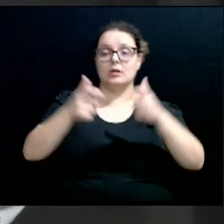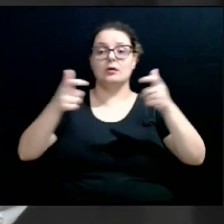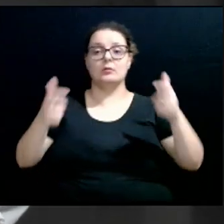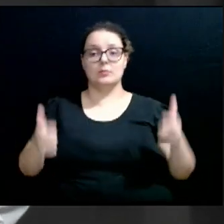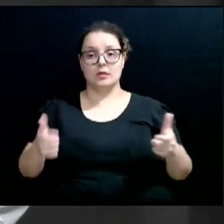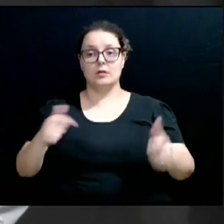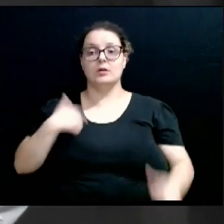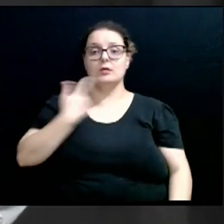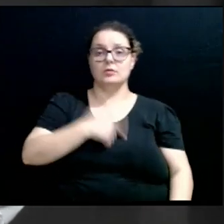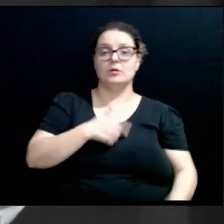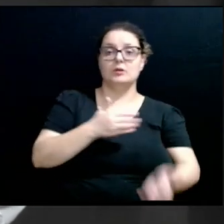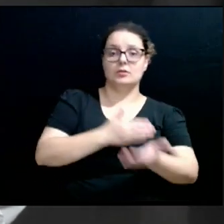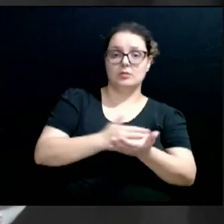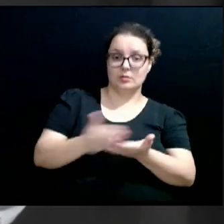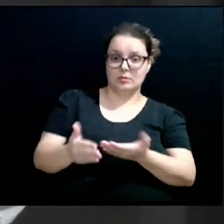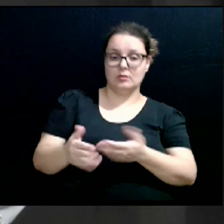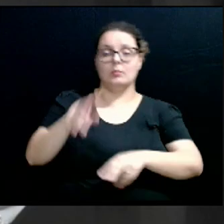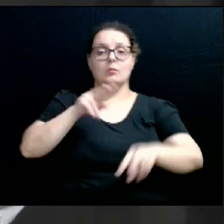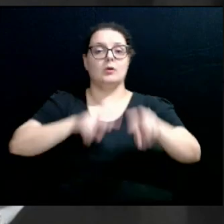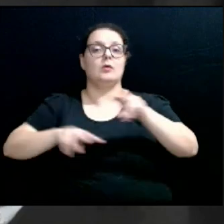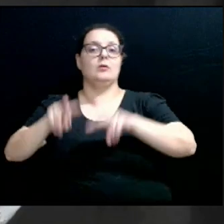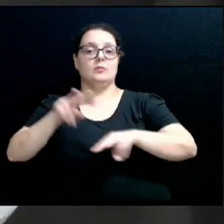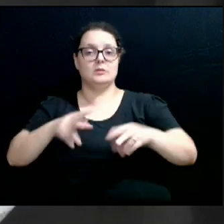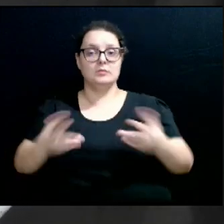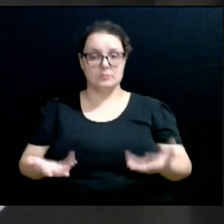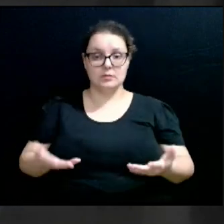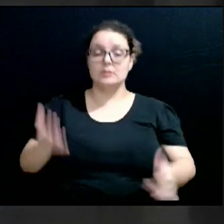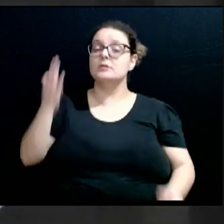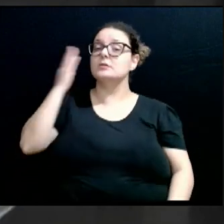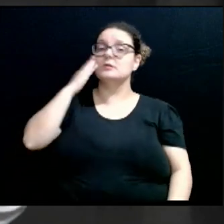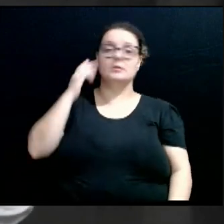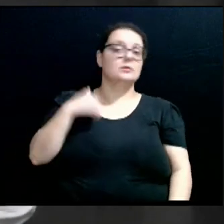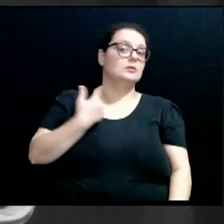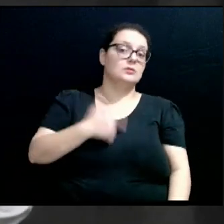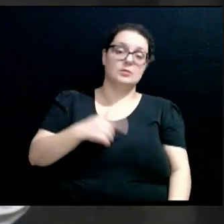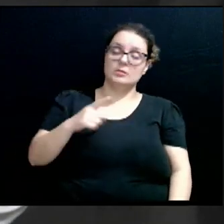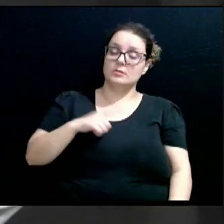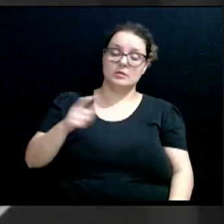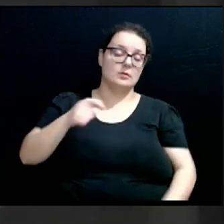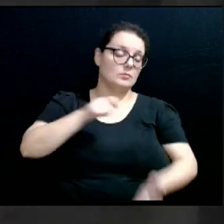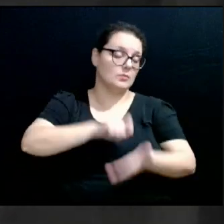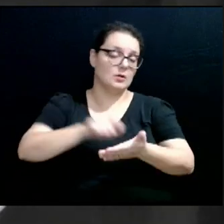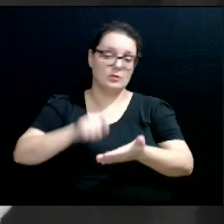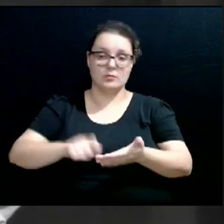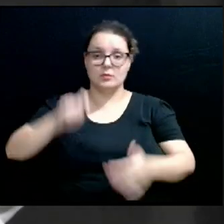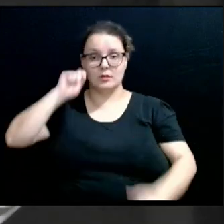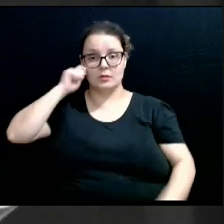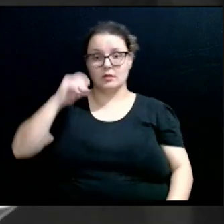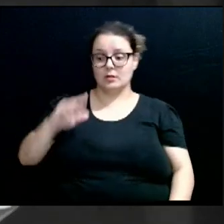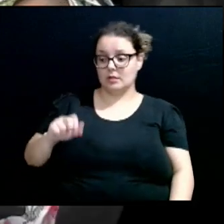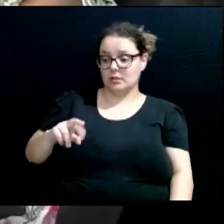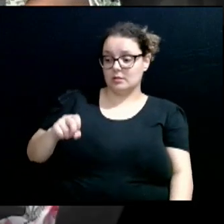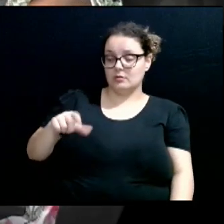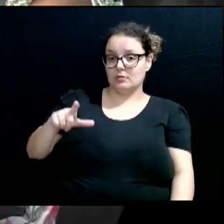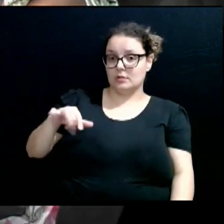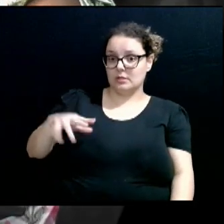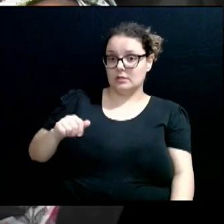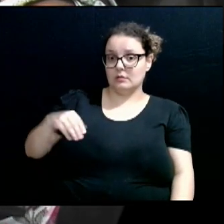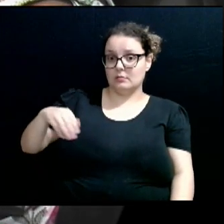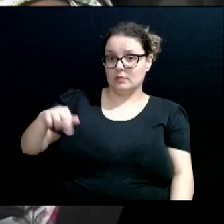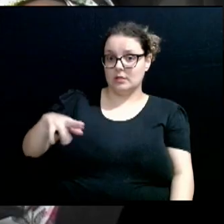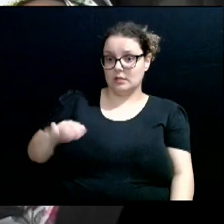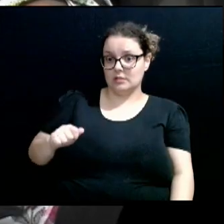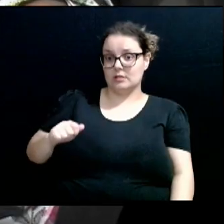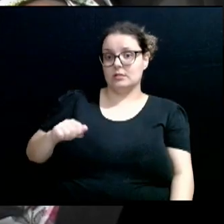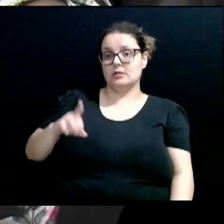uma visibilidade, entender que a gente tem autores negros como Carolina Maria de Jesus, que estava há anos